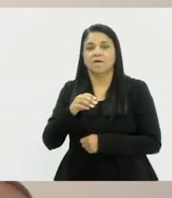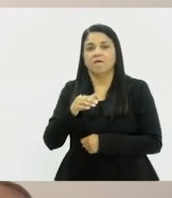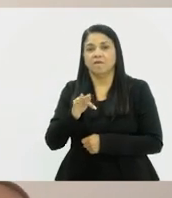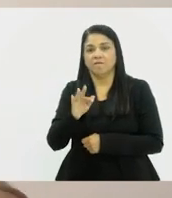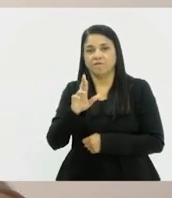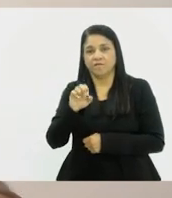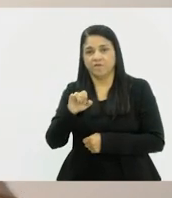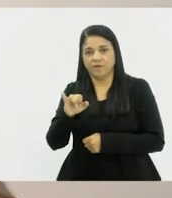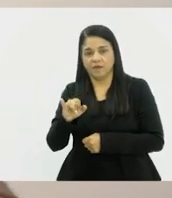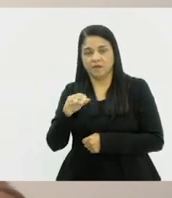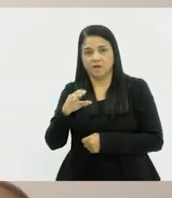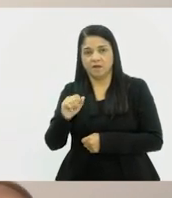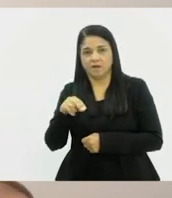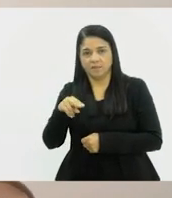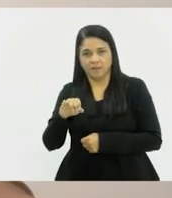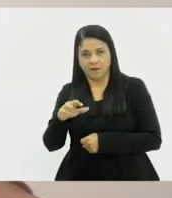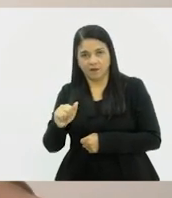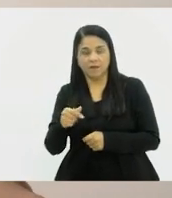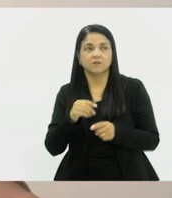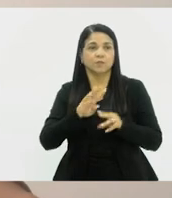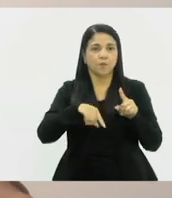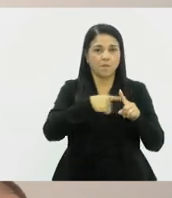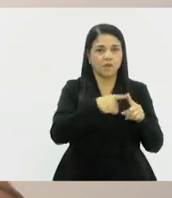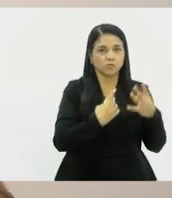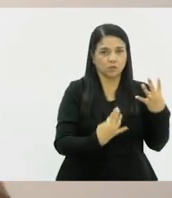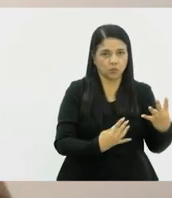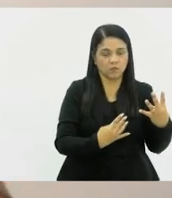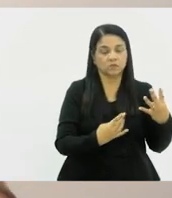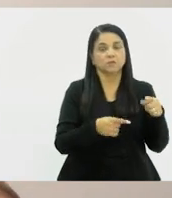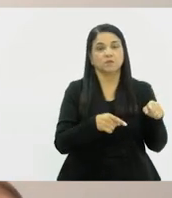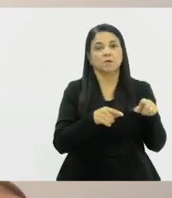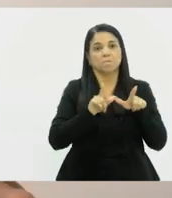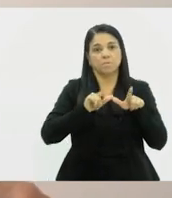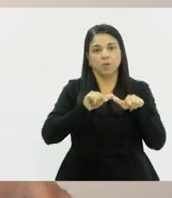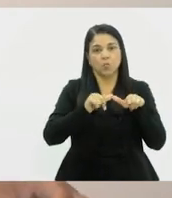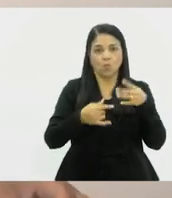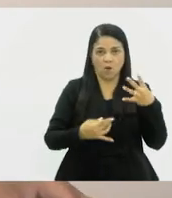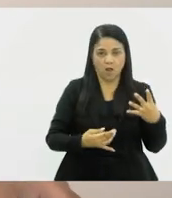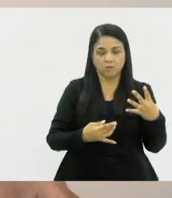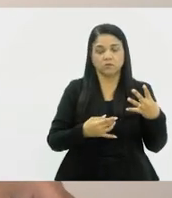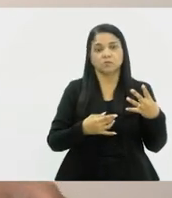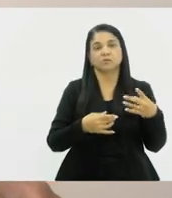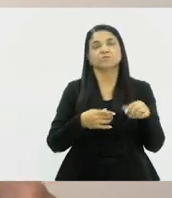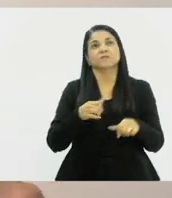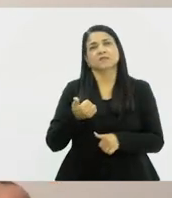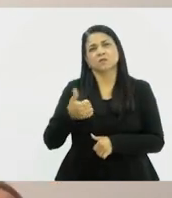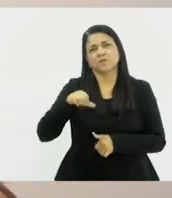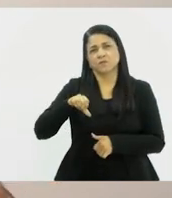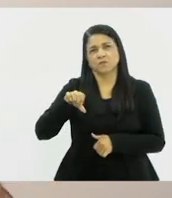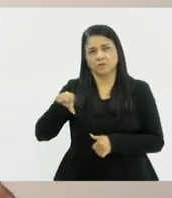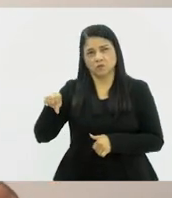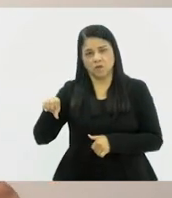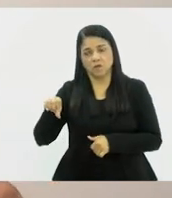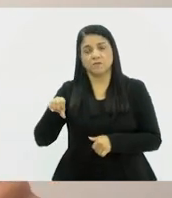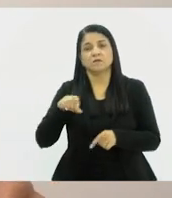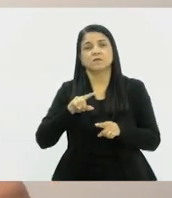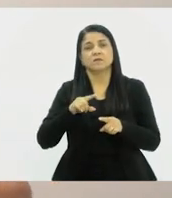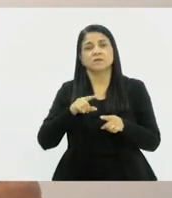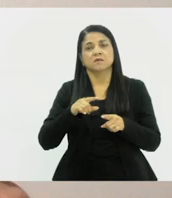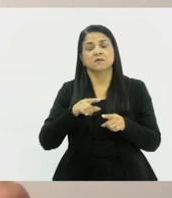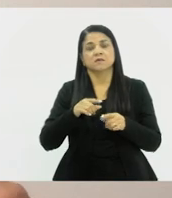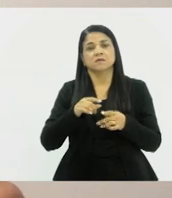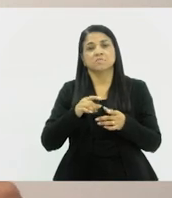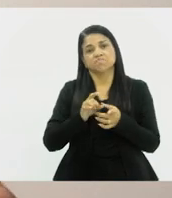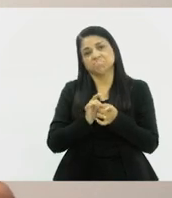depois eu fiquei mais 4 anos em bango 4 entrei em bango 4 em 99 saí em 2003 Eu lembro que a